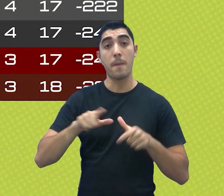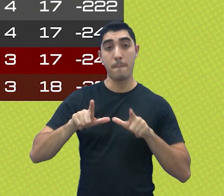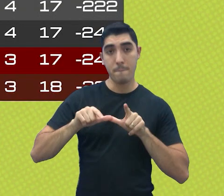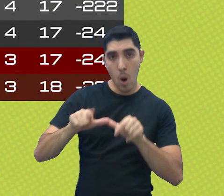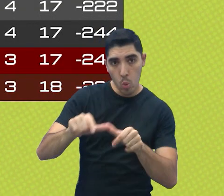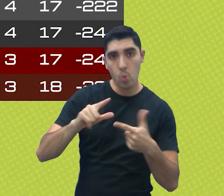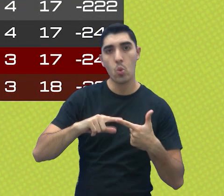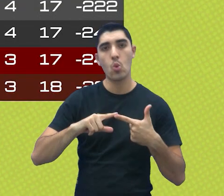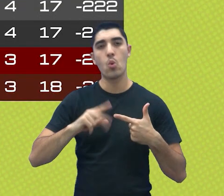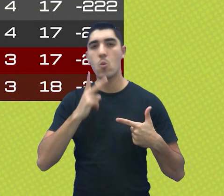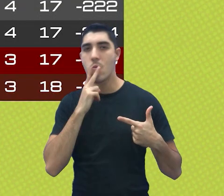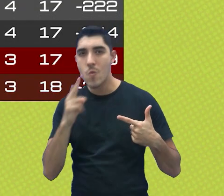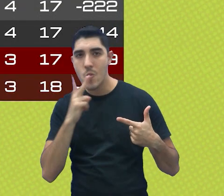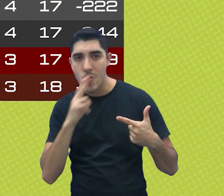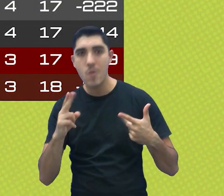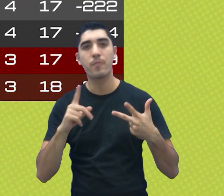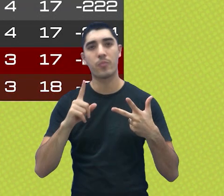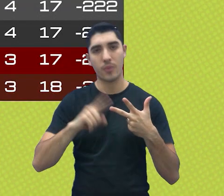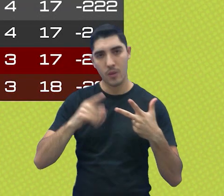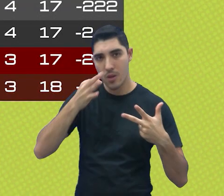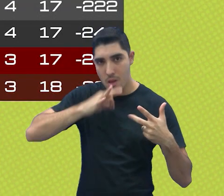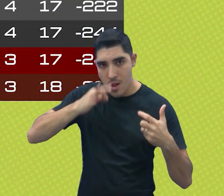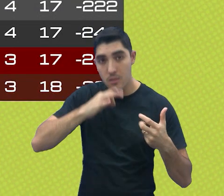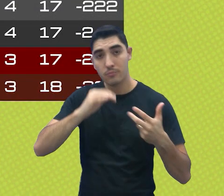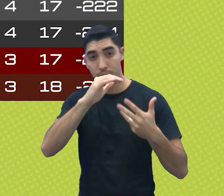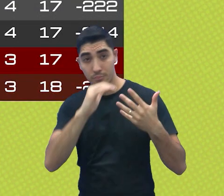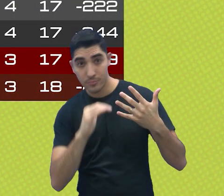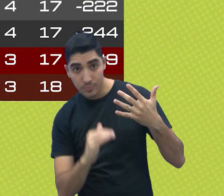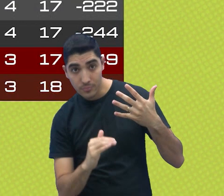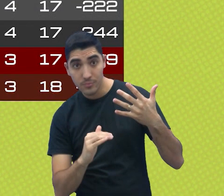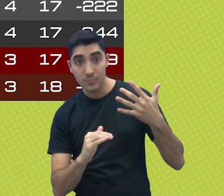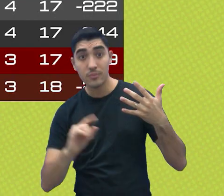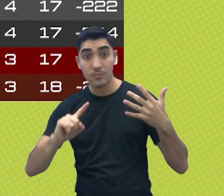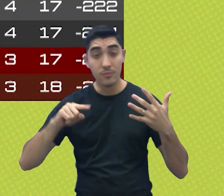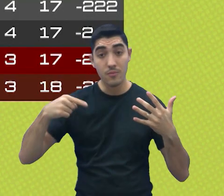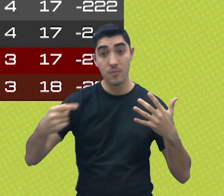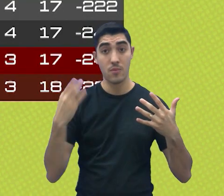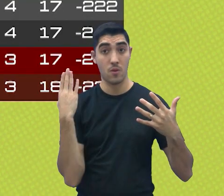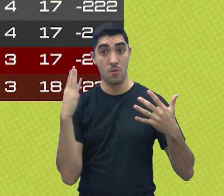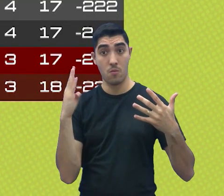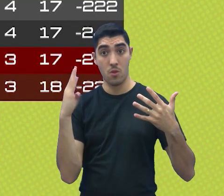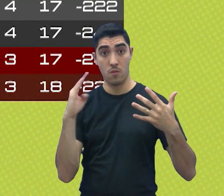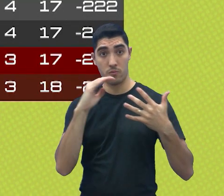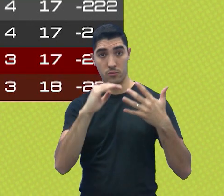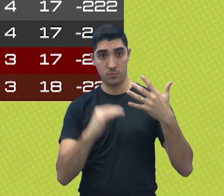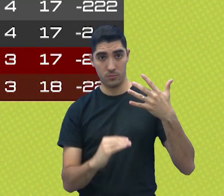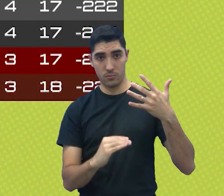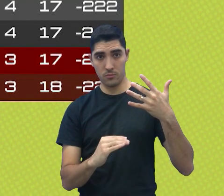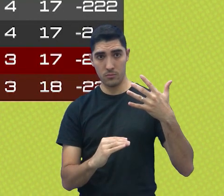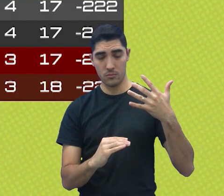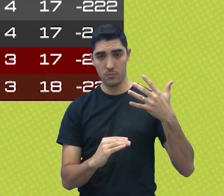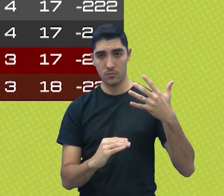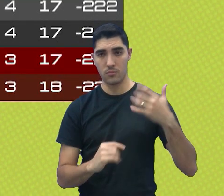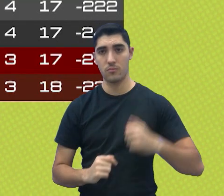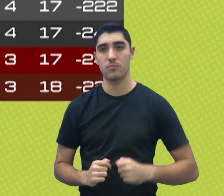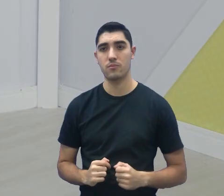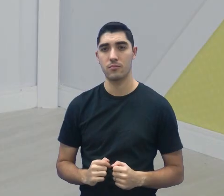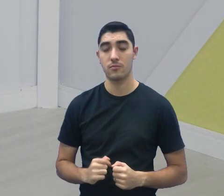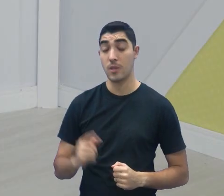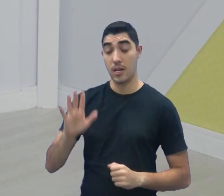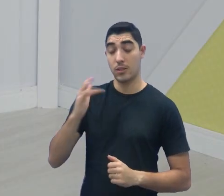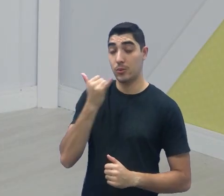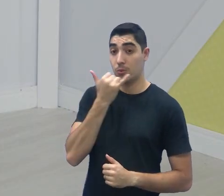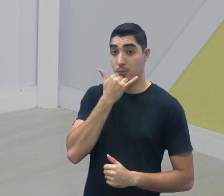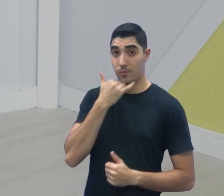União, Corinthians. Aí lá para baixo, próximo adversário do São José é o Botafogo. Botafogo, que é o vice-lanterna. Aliás, desculpa, bobeira